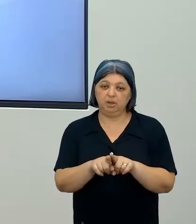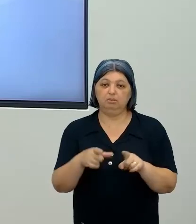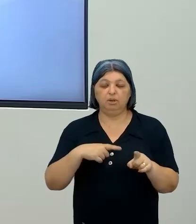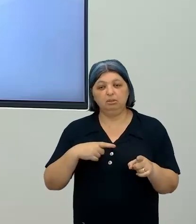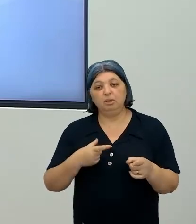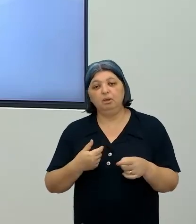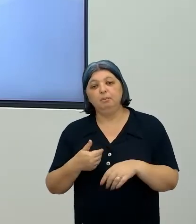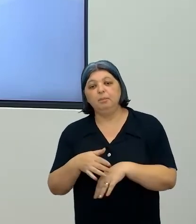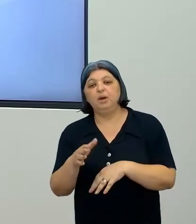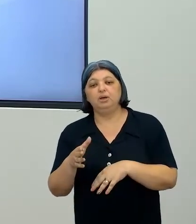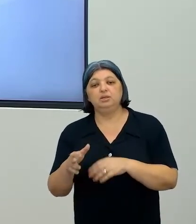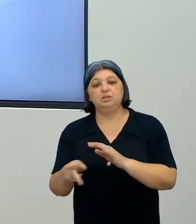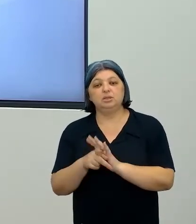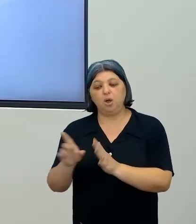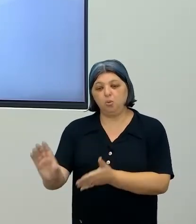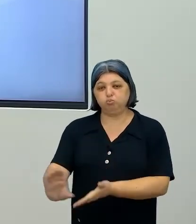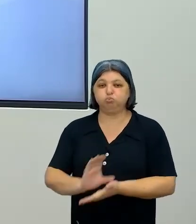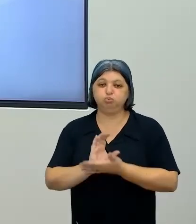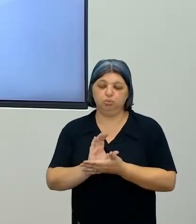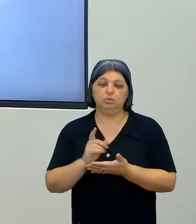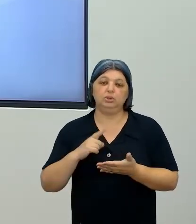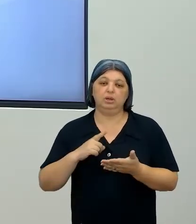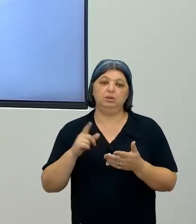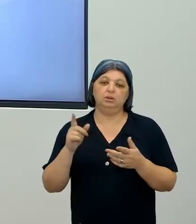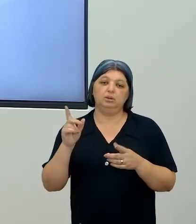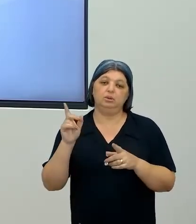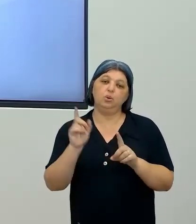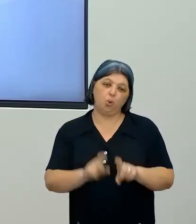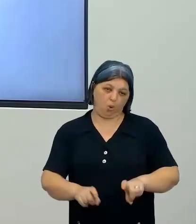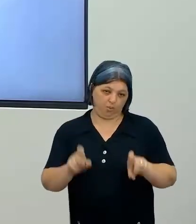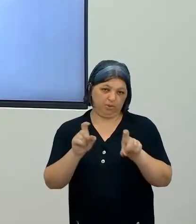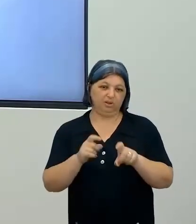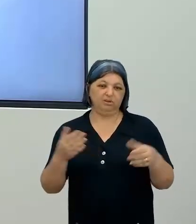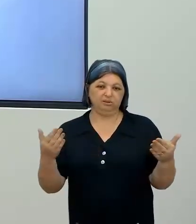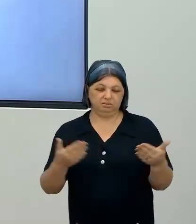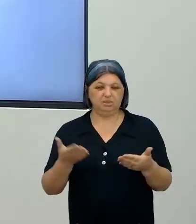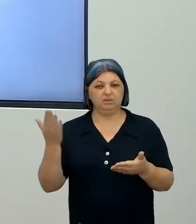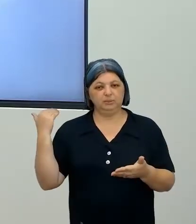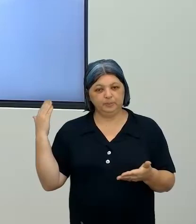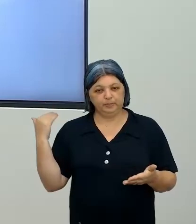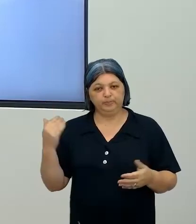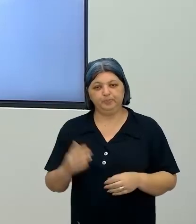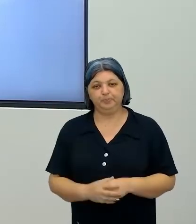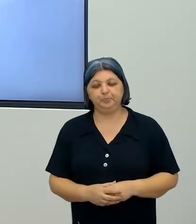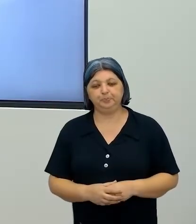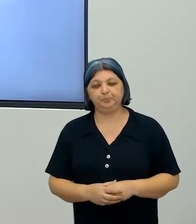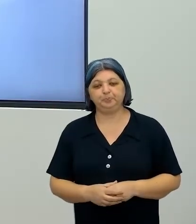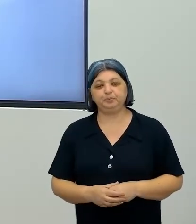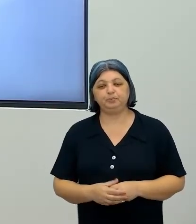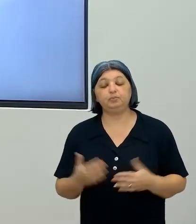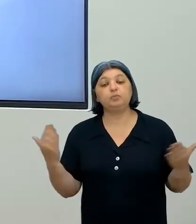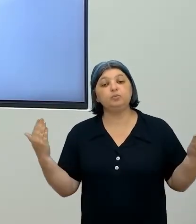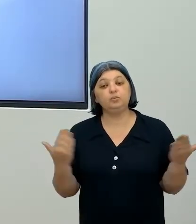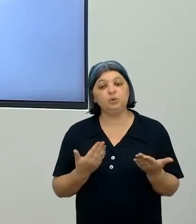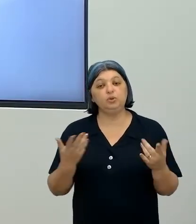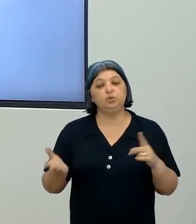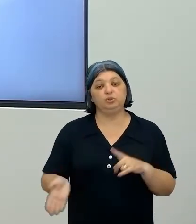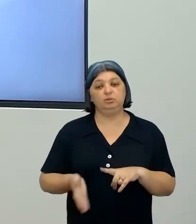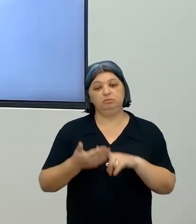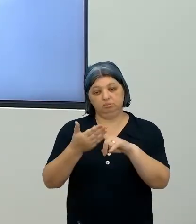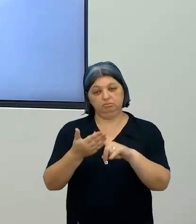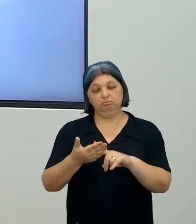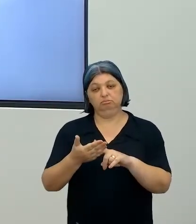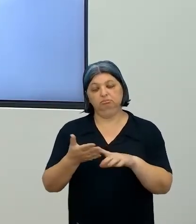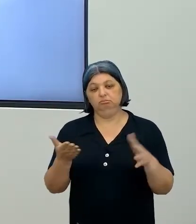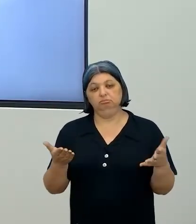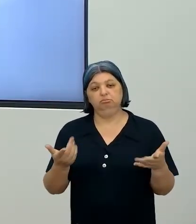o computador, ele pode ser um investimento maior, né? Como ele era algum tempo atrás. Hoje em dia, a computação, ela é até banal hoje,